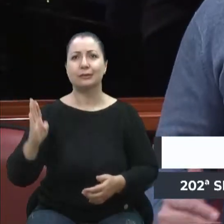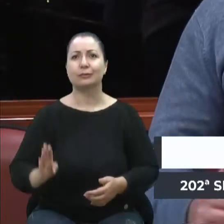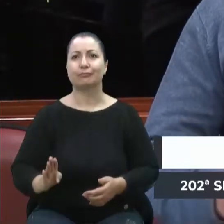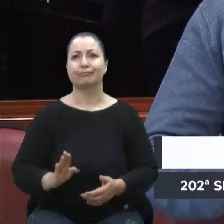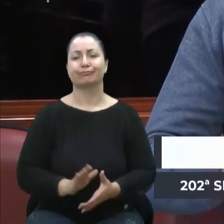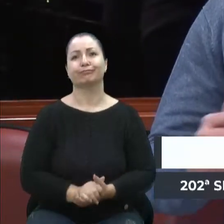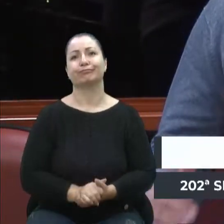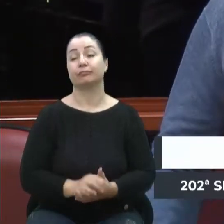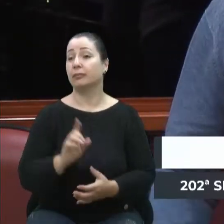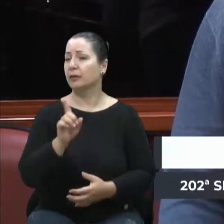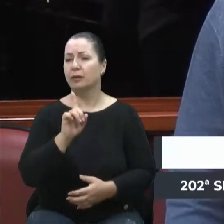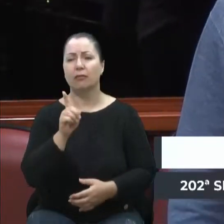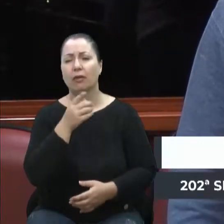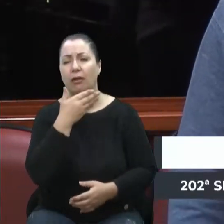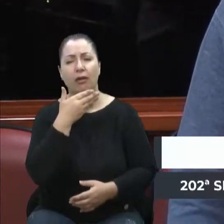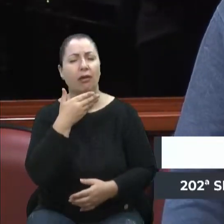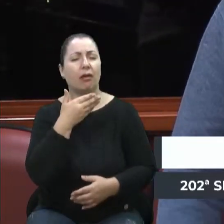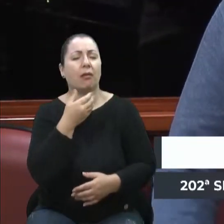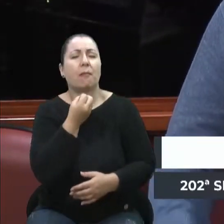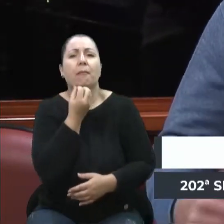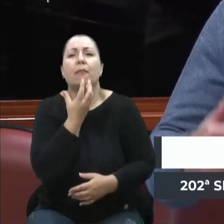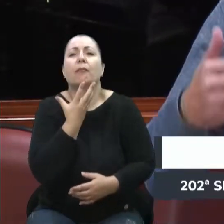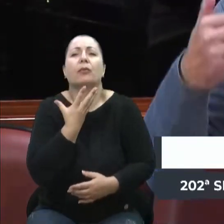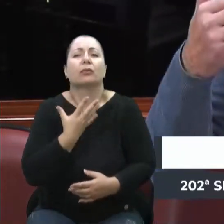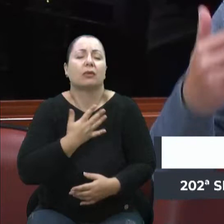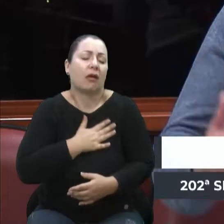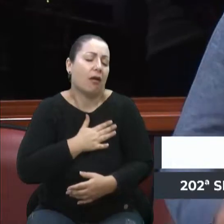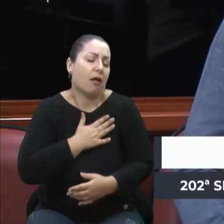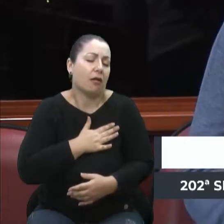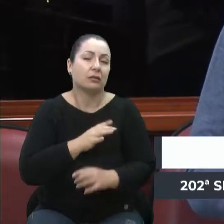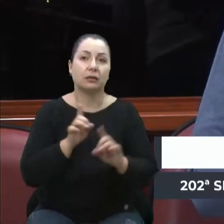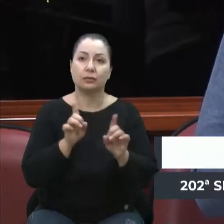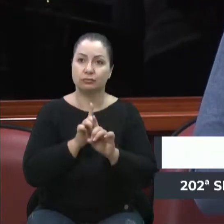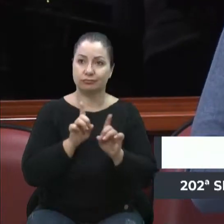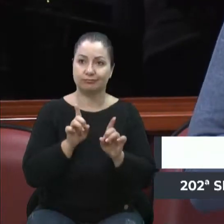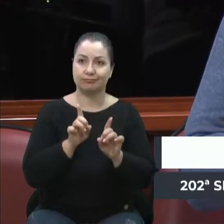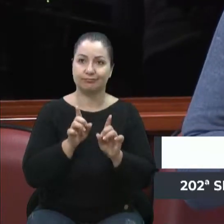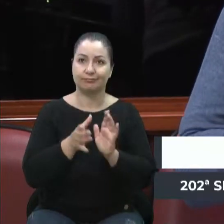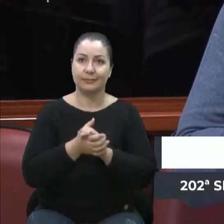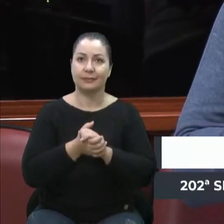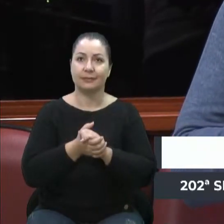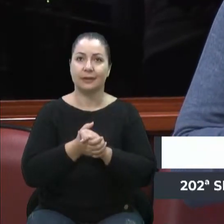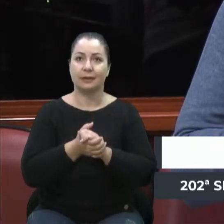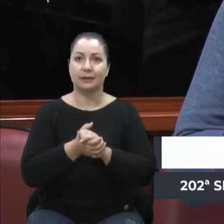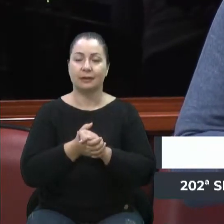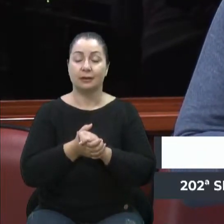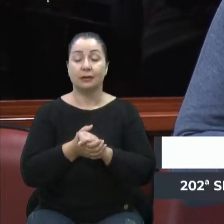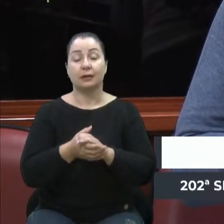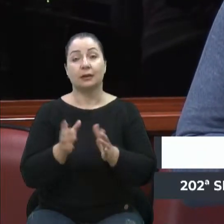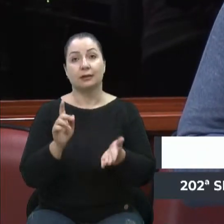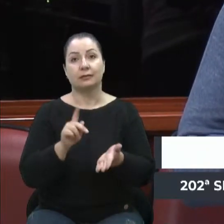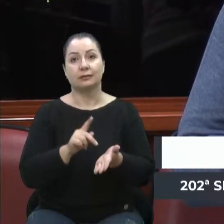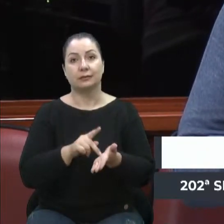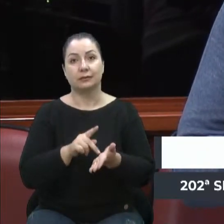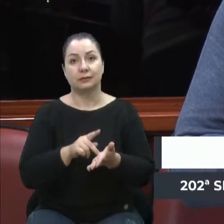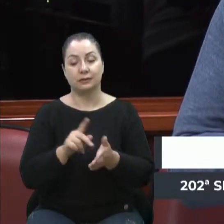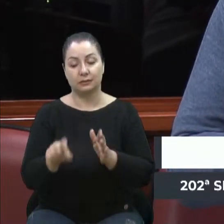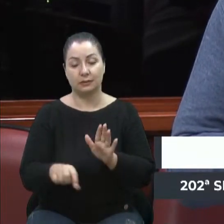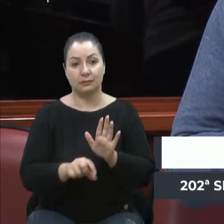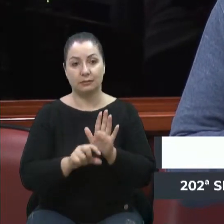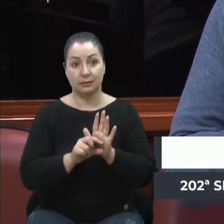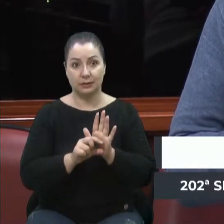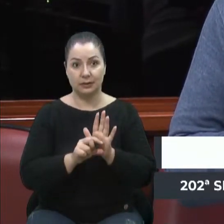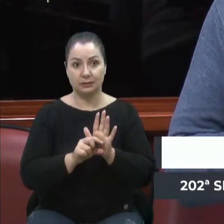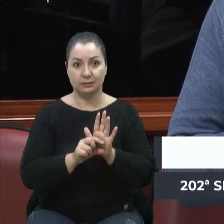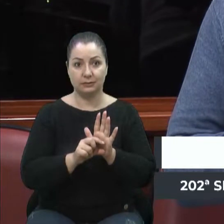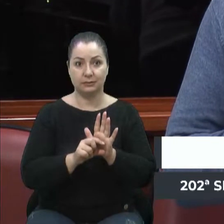benevolência, né, de ninguém, que acabou resultando aí na emenda constitucional 120 e